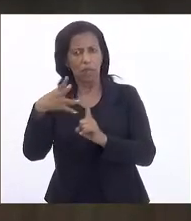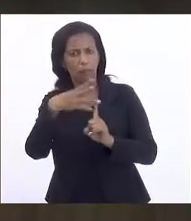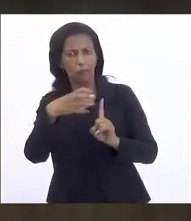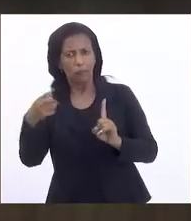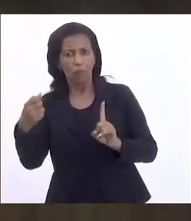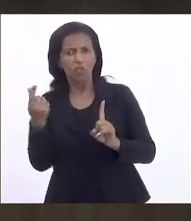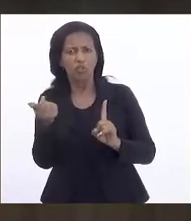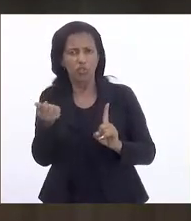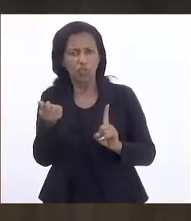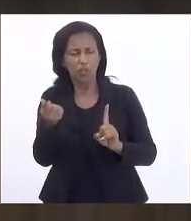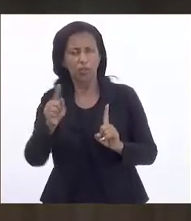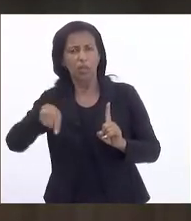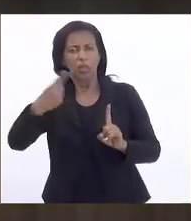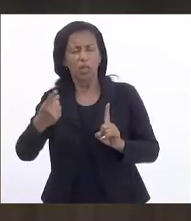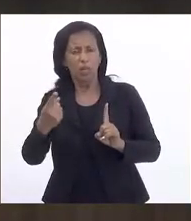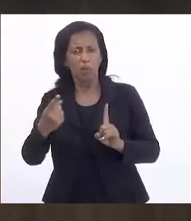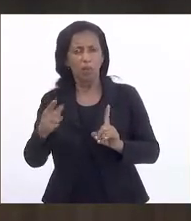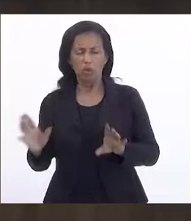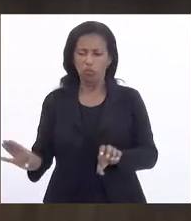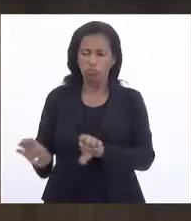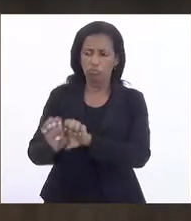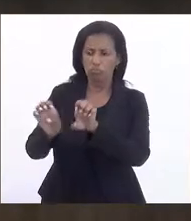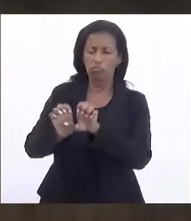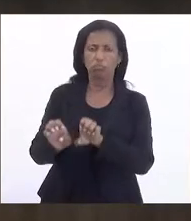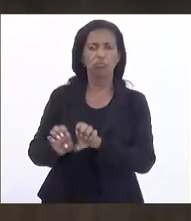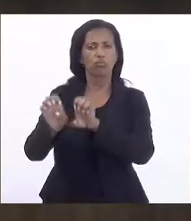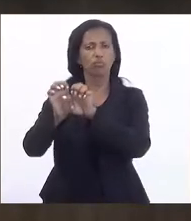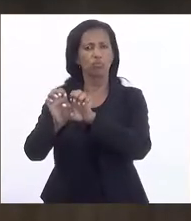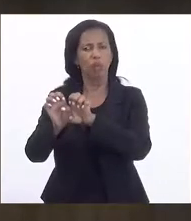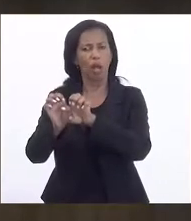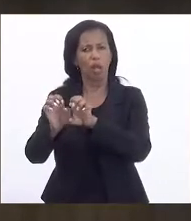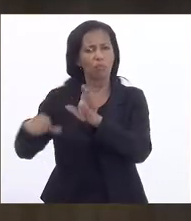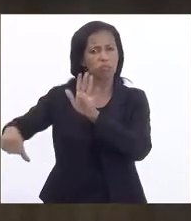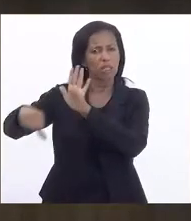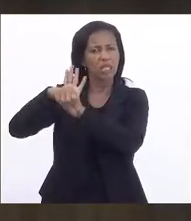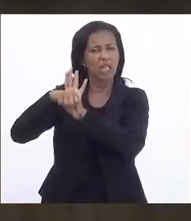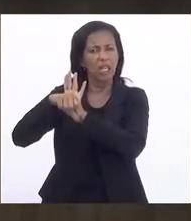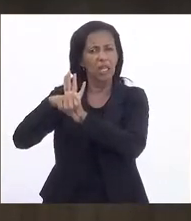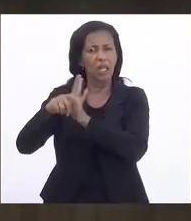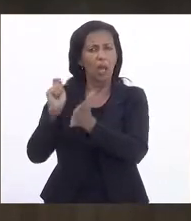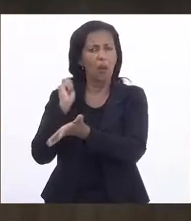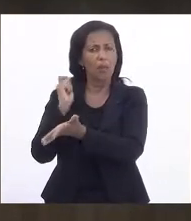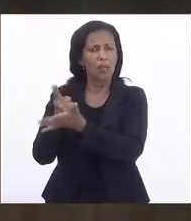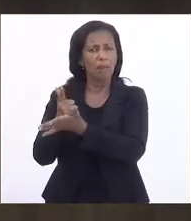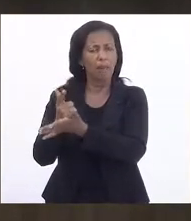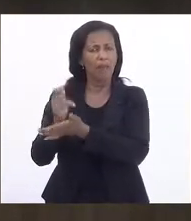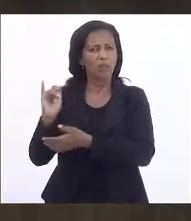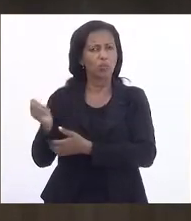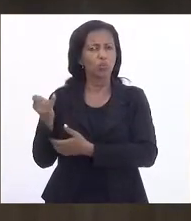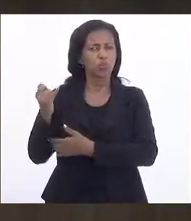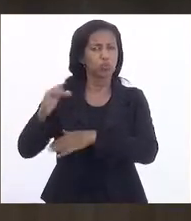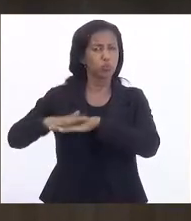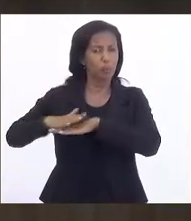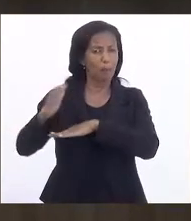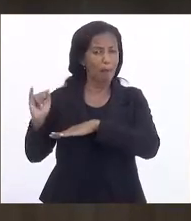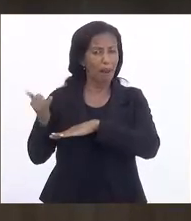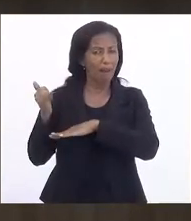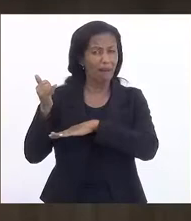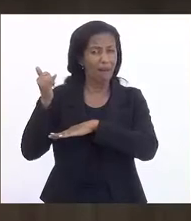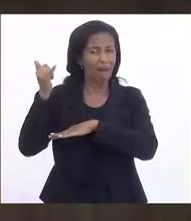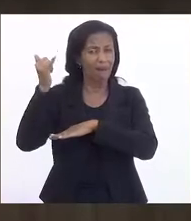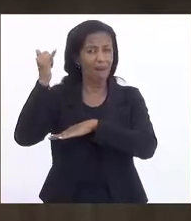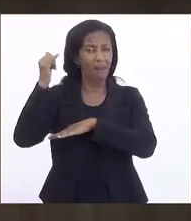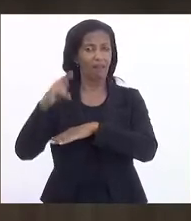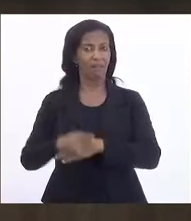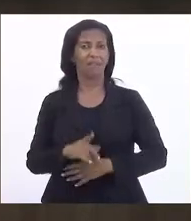estruturaram uma operação que é uma operação ilegal e que paga hoje uma das taxas de juros mais altas do mundo que